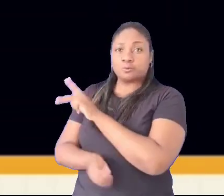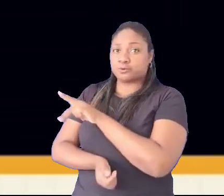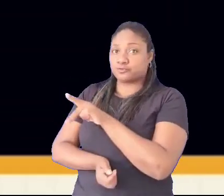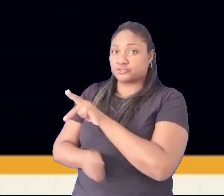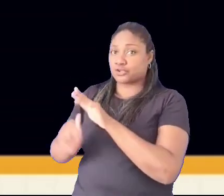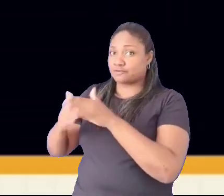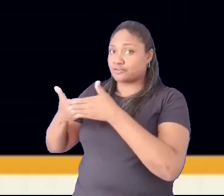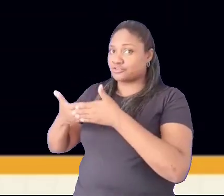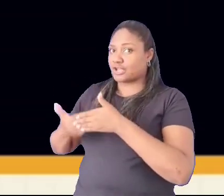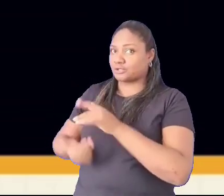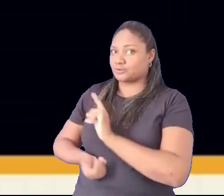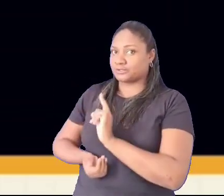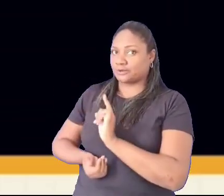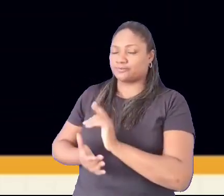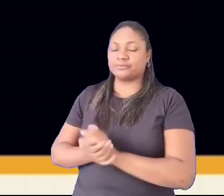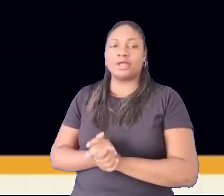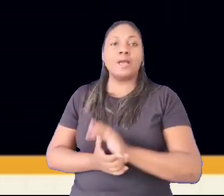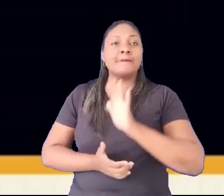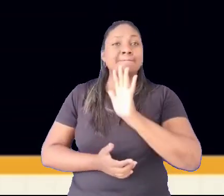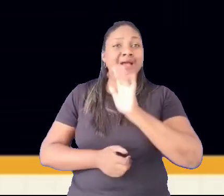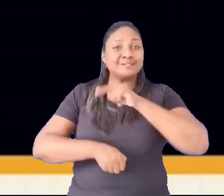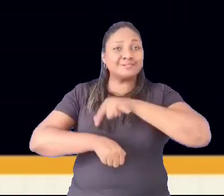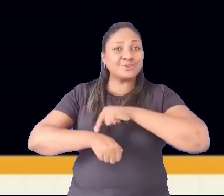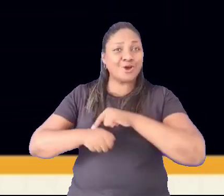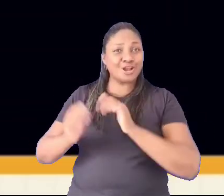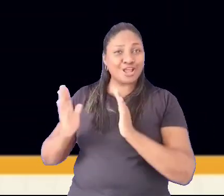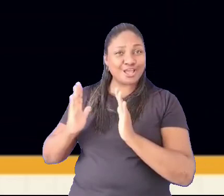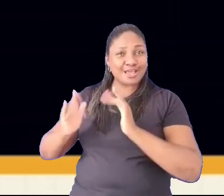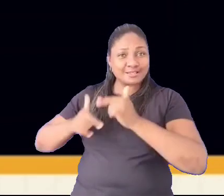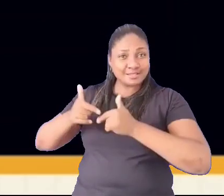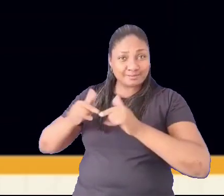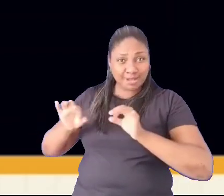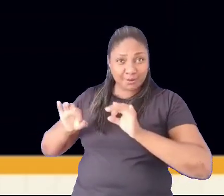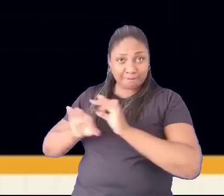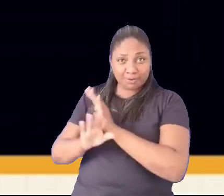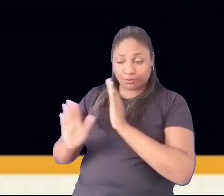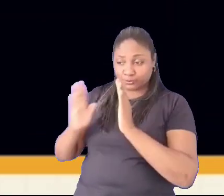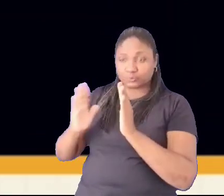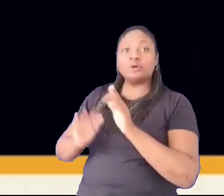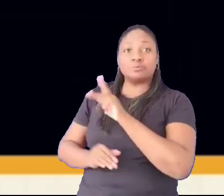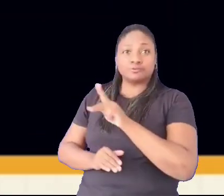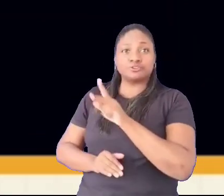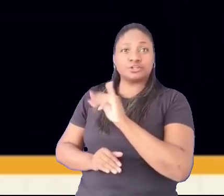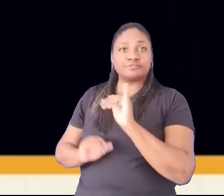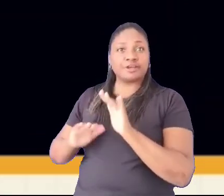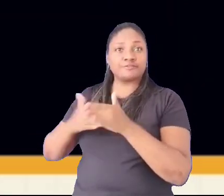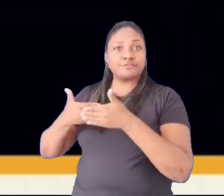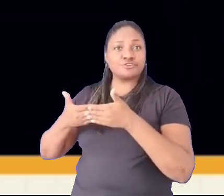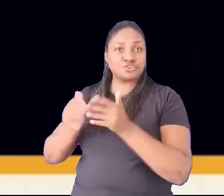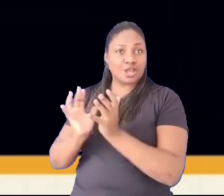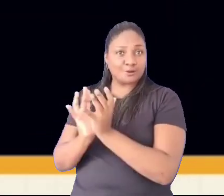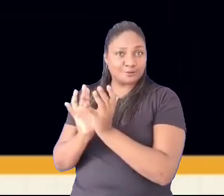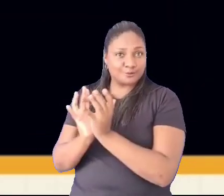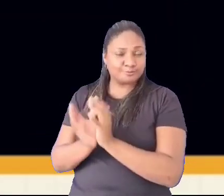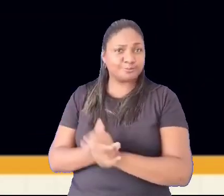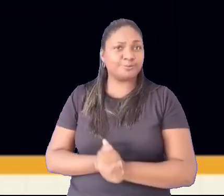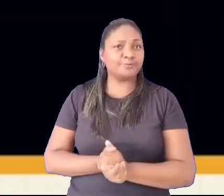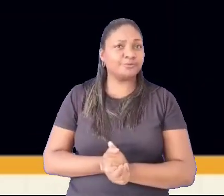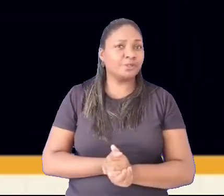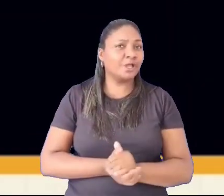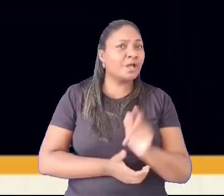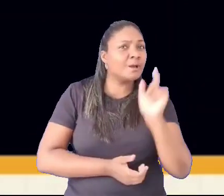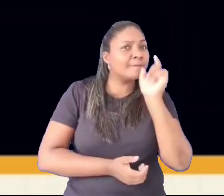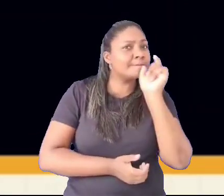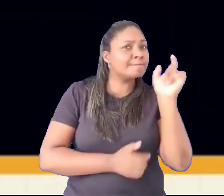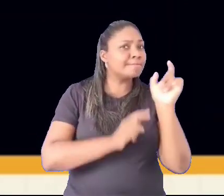no decorrer do dia ali. Quando acabou o horário de trabalho dela, elas podem fechar. E aí eu coloquei uma